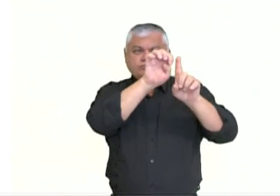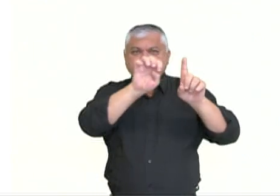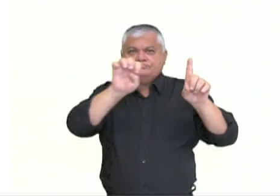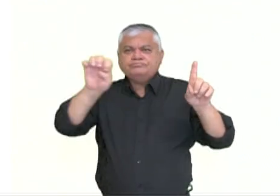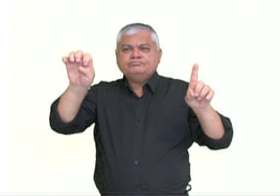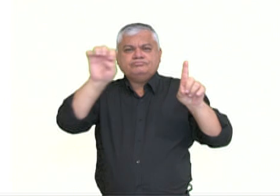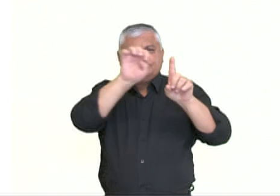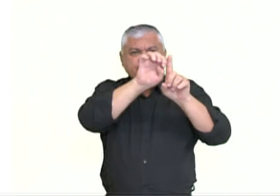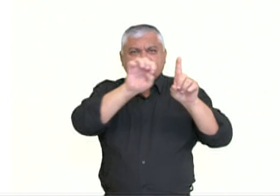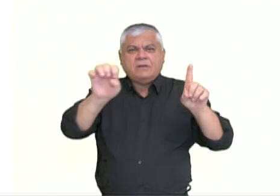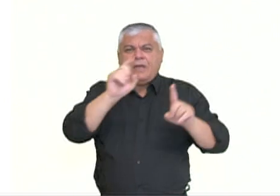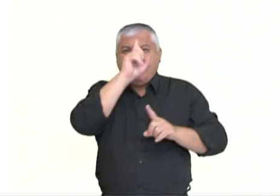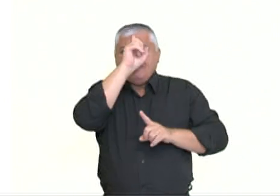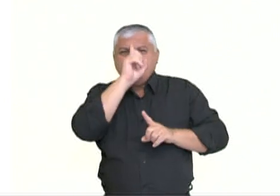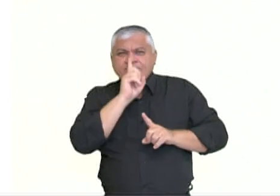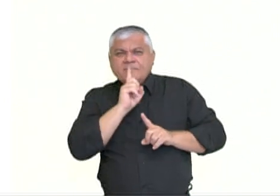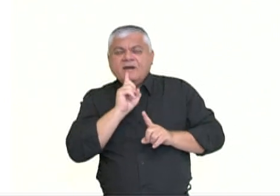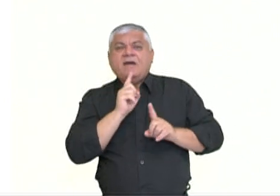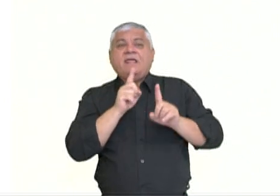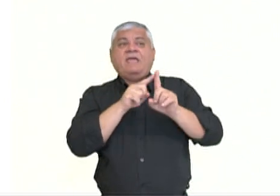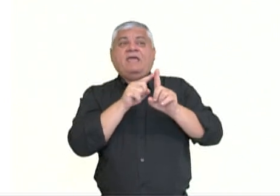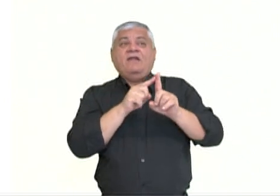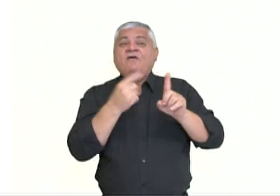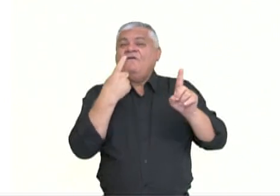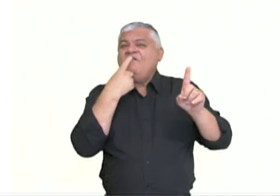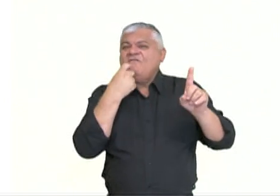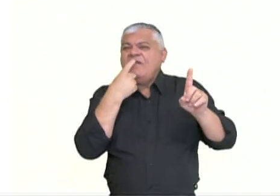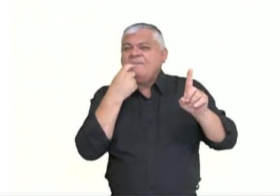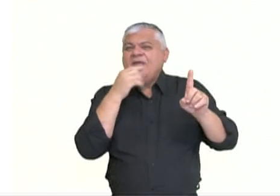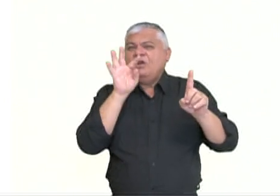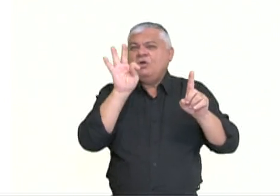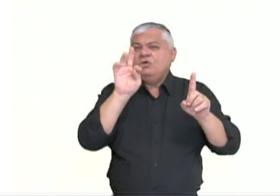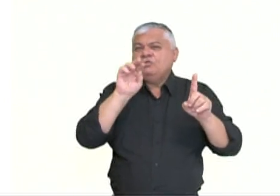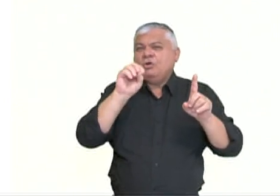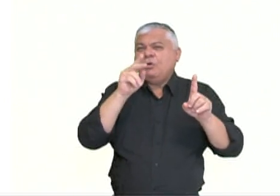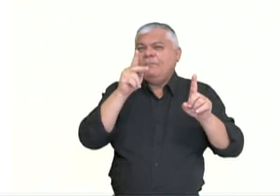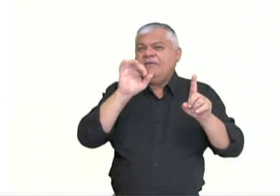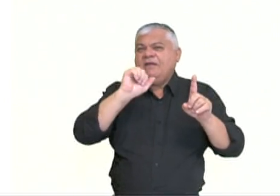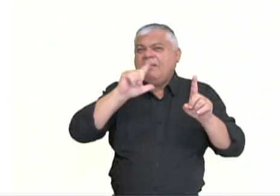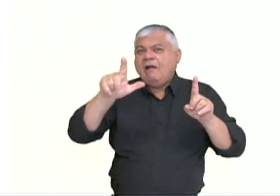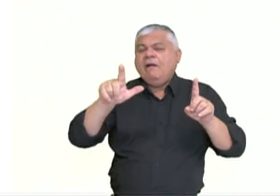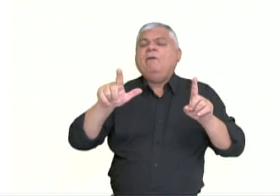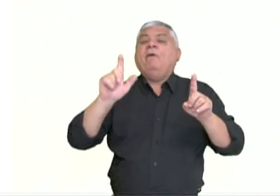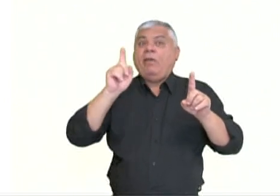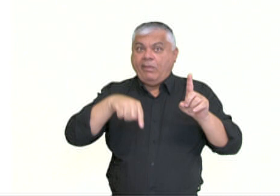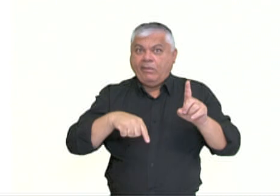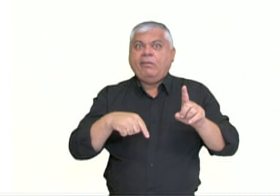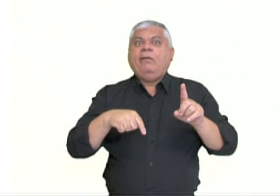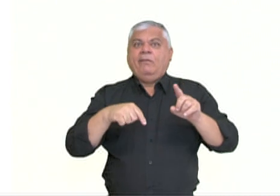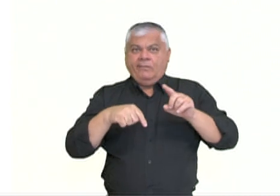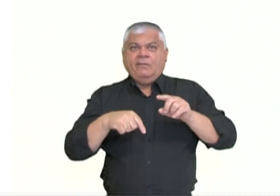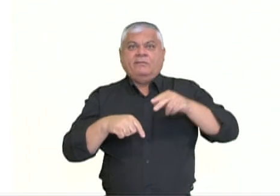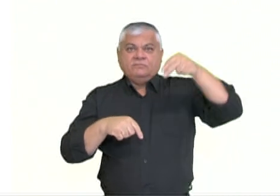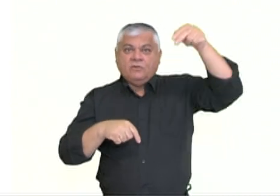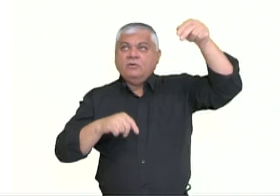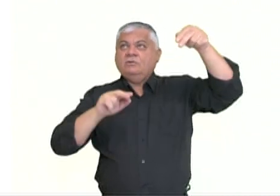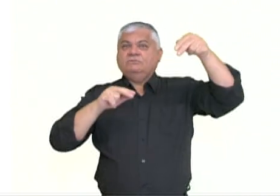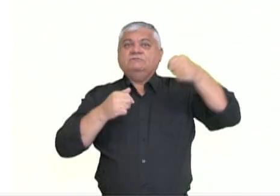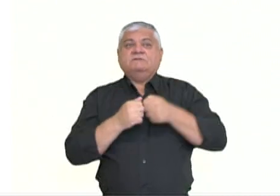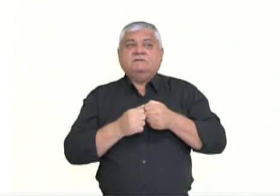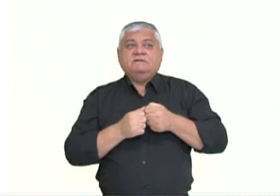está aqui em amarelo, o clima tropical em toda a porção central do Brasil e partes ali da região norte, o